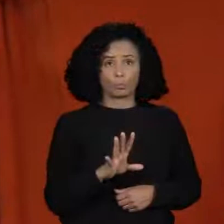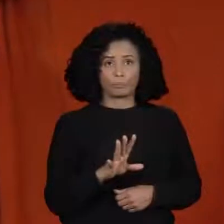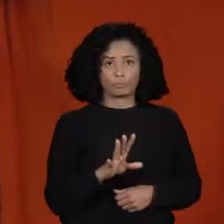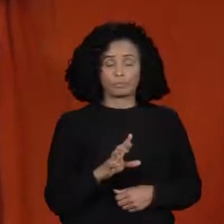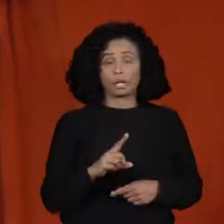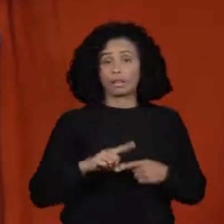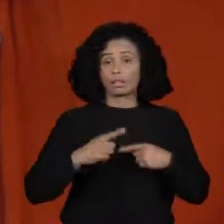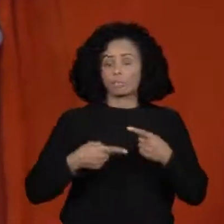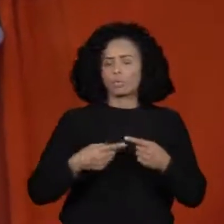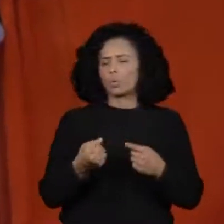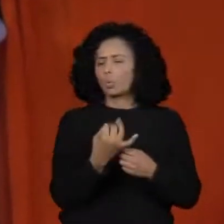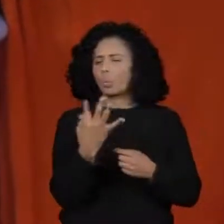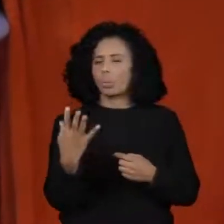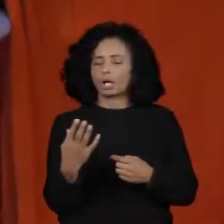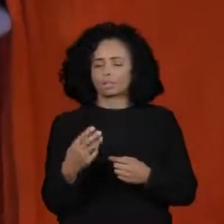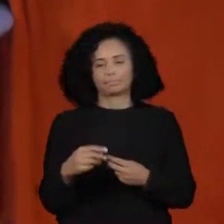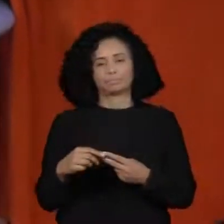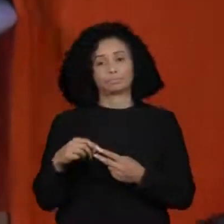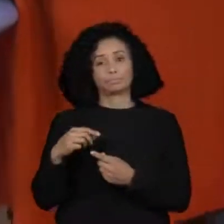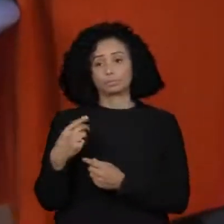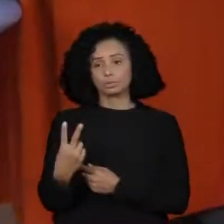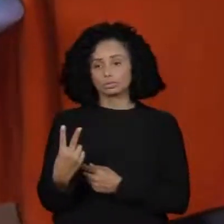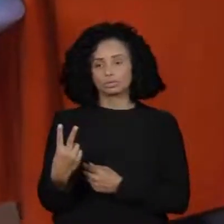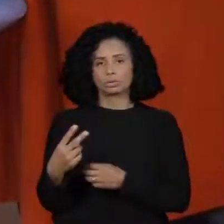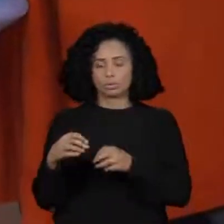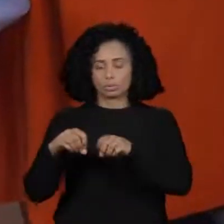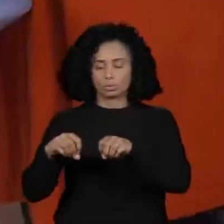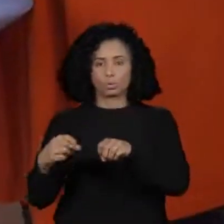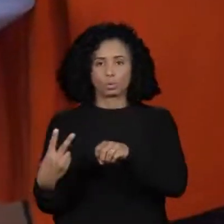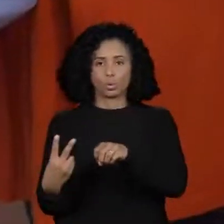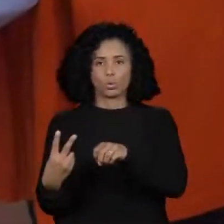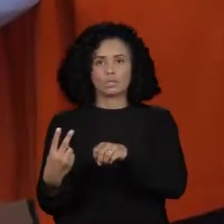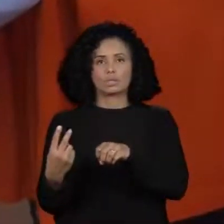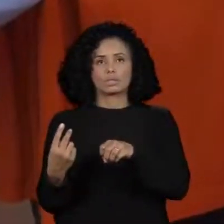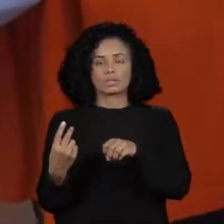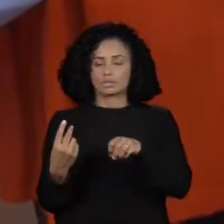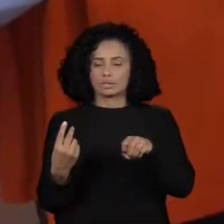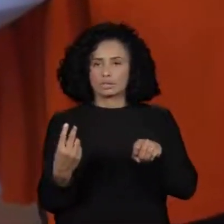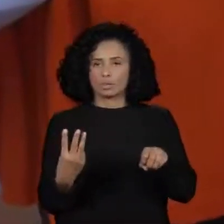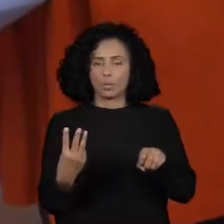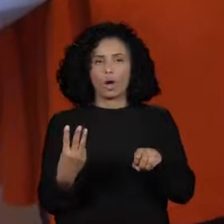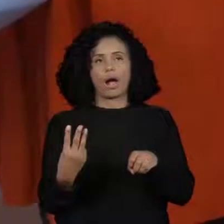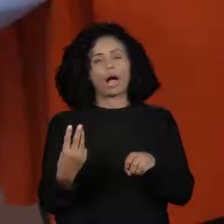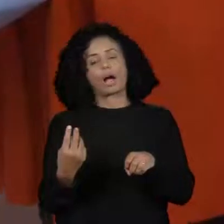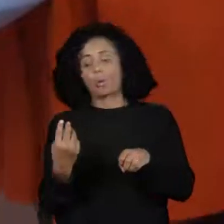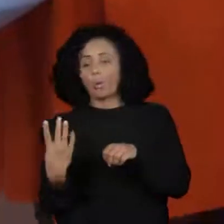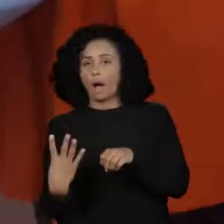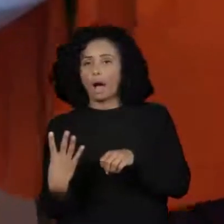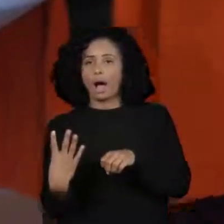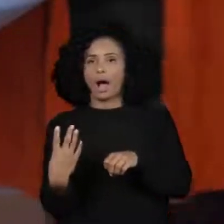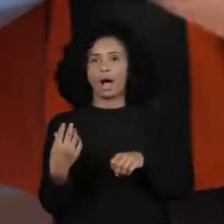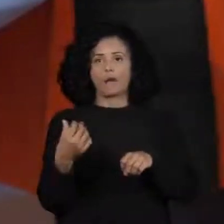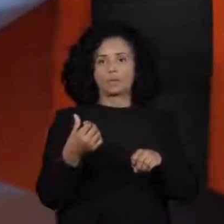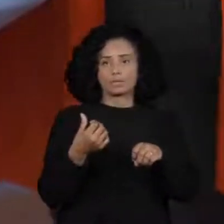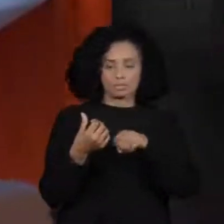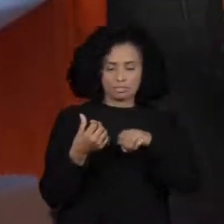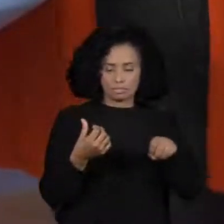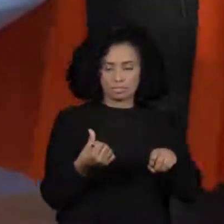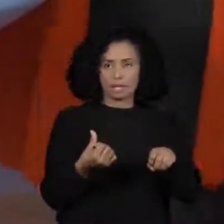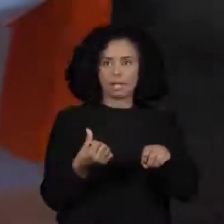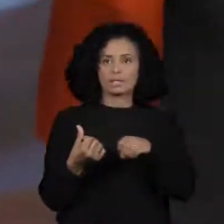6, 8, 10. Veja só, diferentes estratégias que nos levam aí ao mesmo